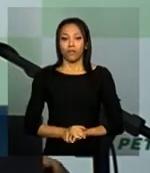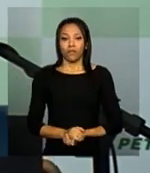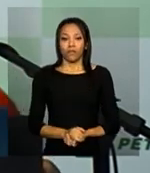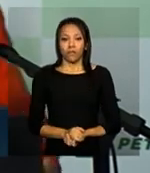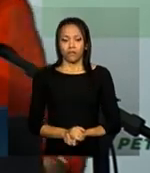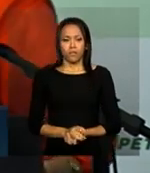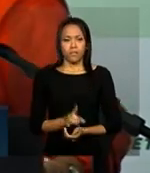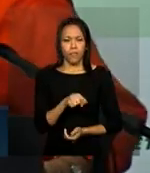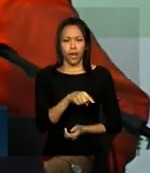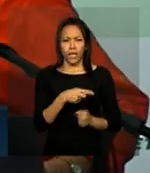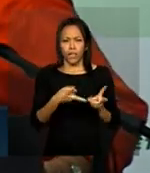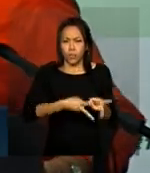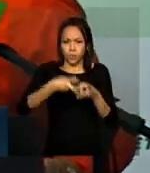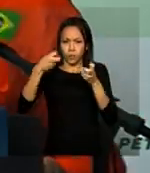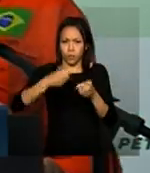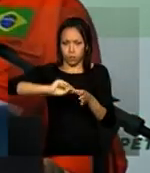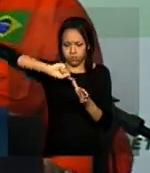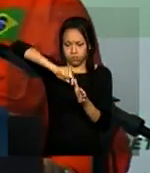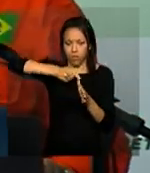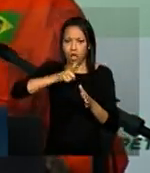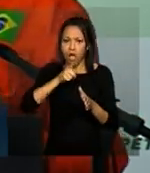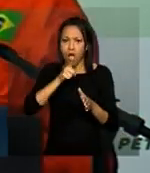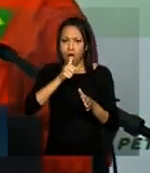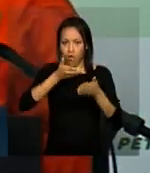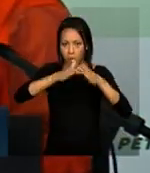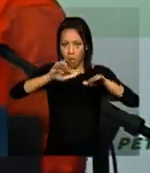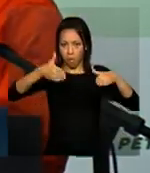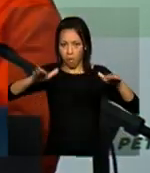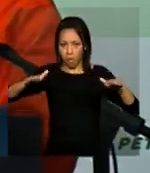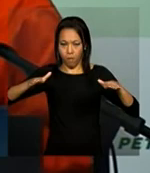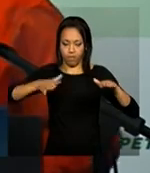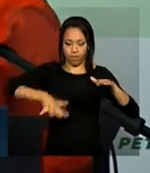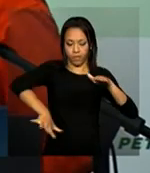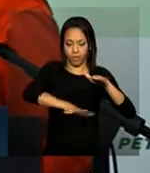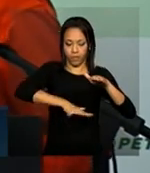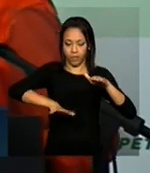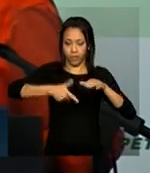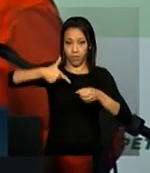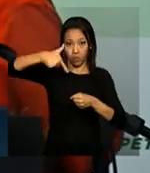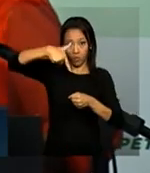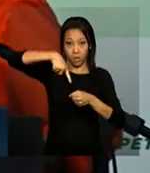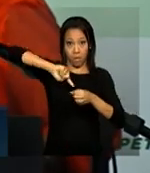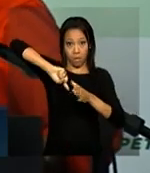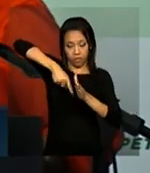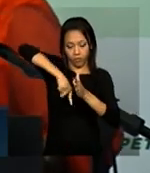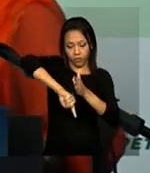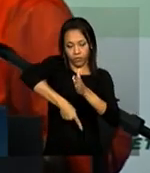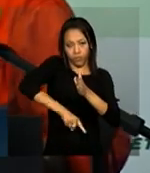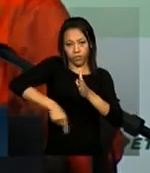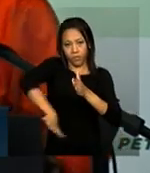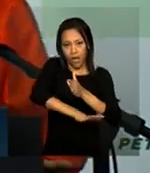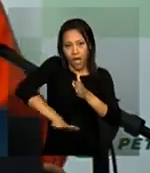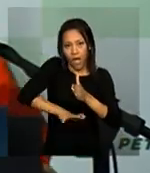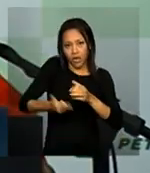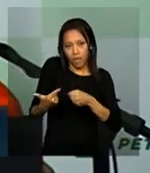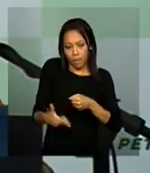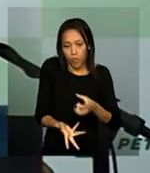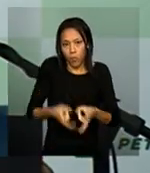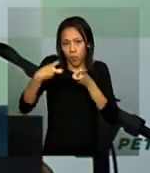para eles extraírem o petróleo de um campo, não estou falando de muitos campos, estou falando de um.